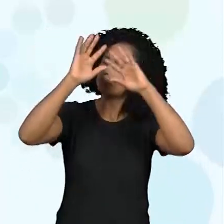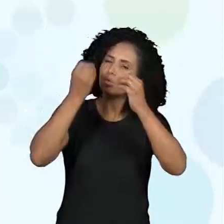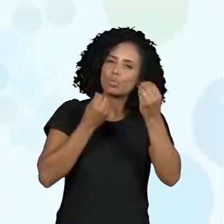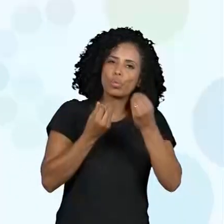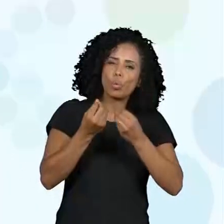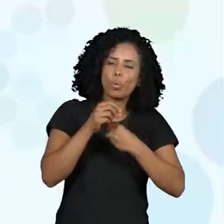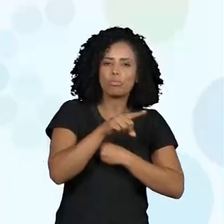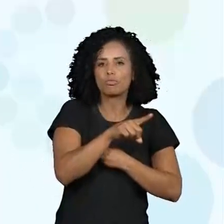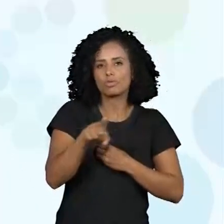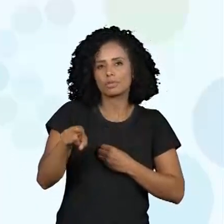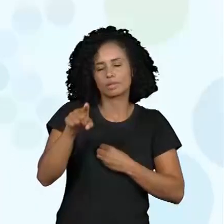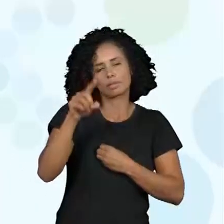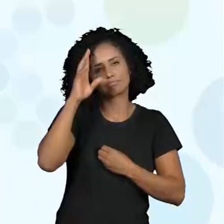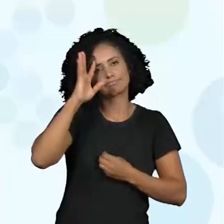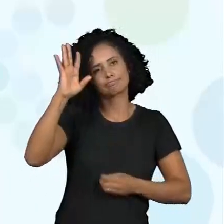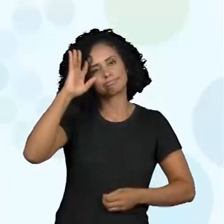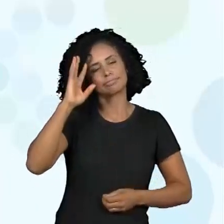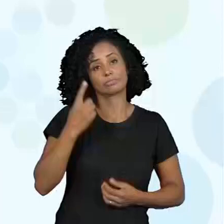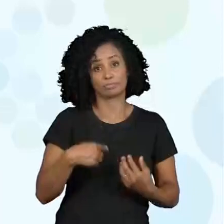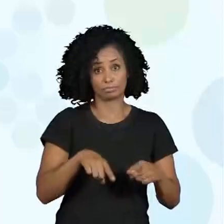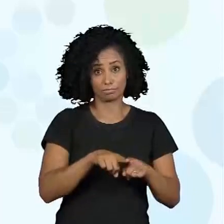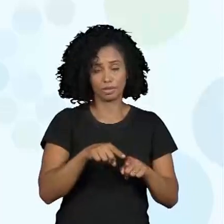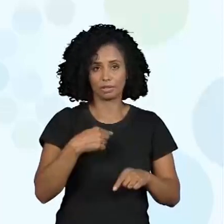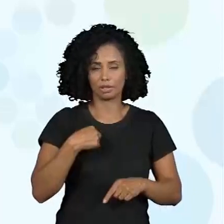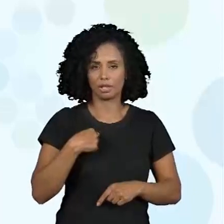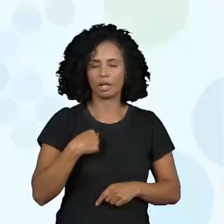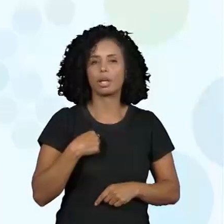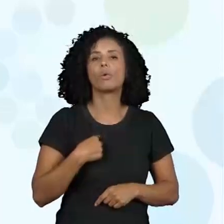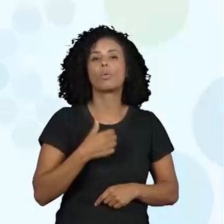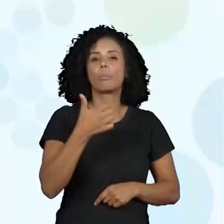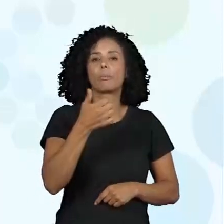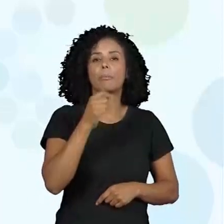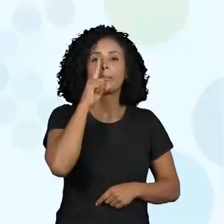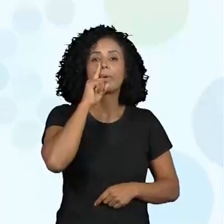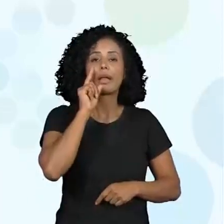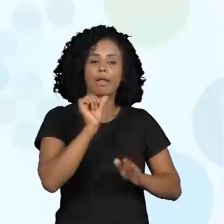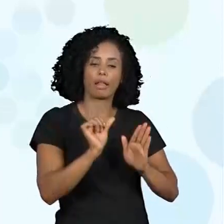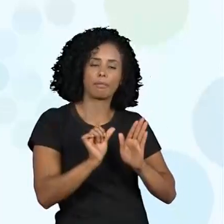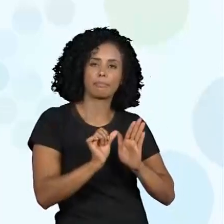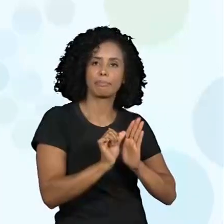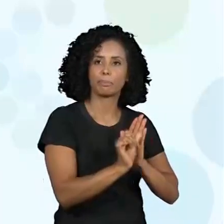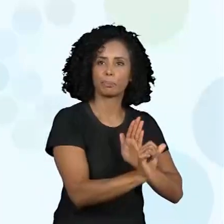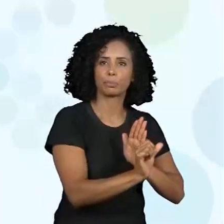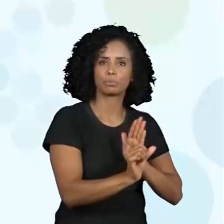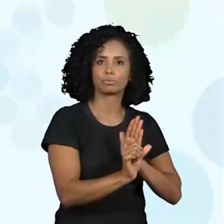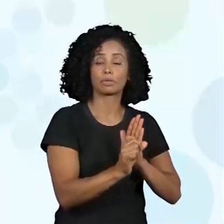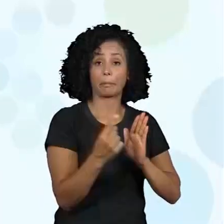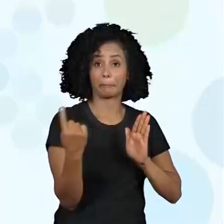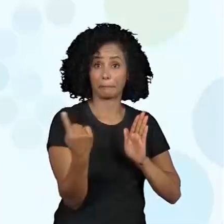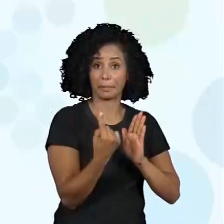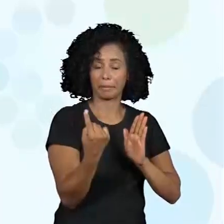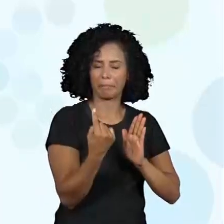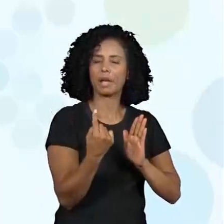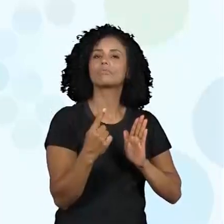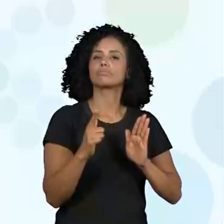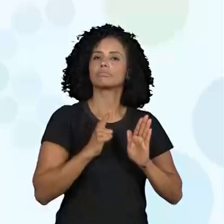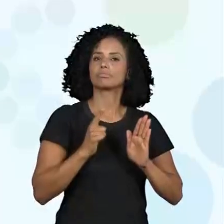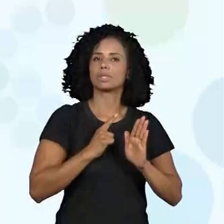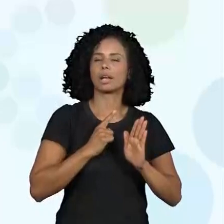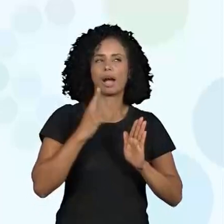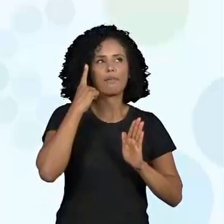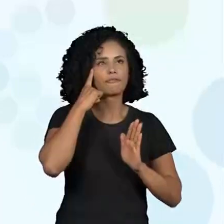vocês. E eu destaco, se nós exploraremos primeiro a criatividade e